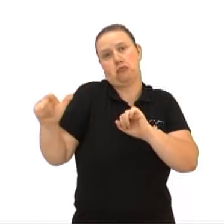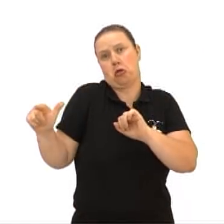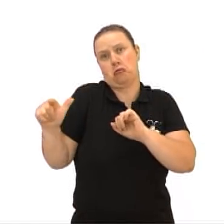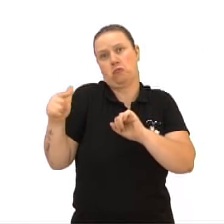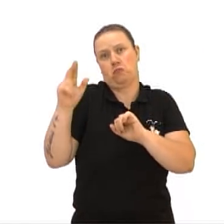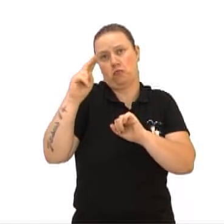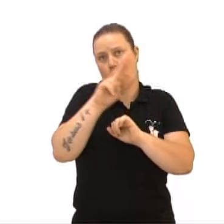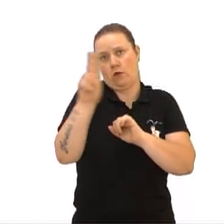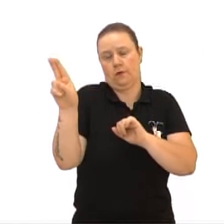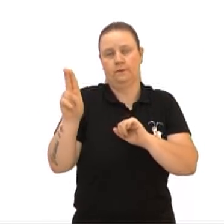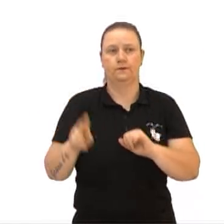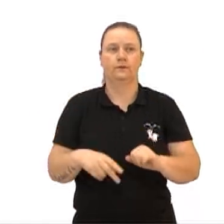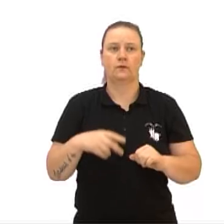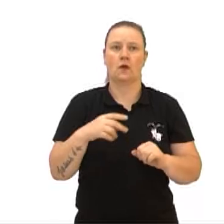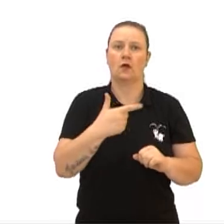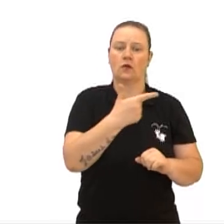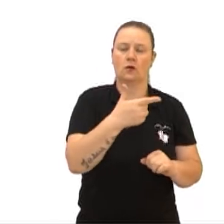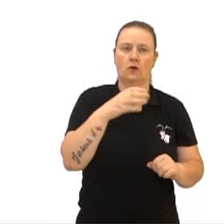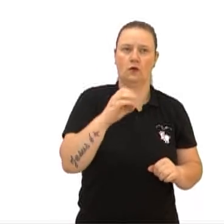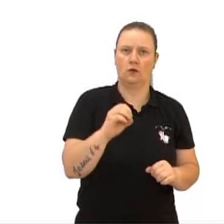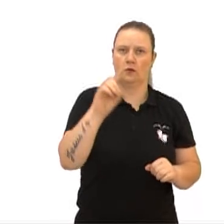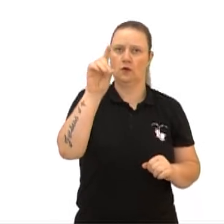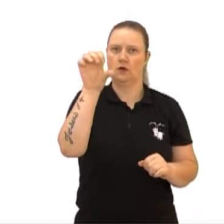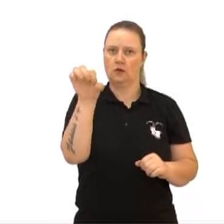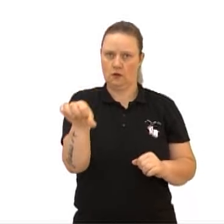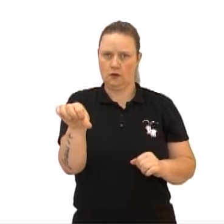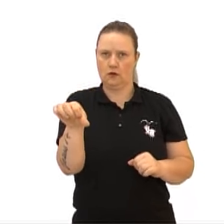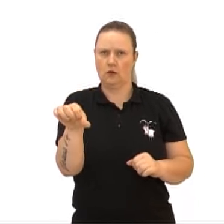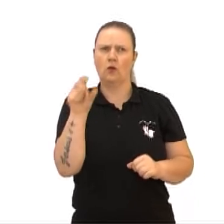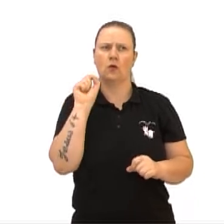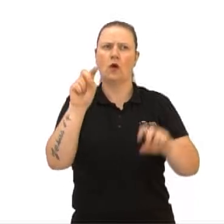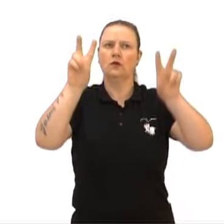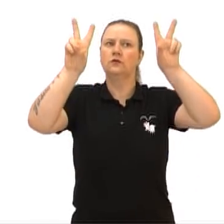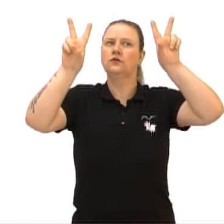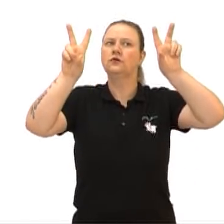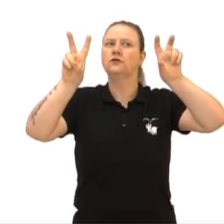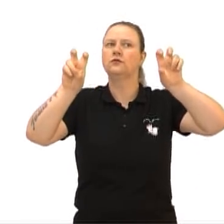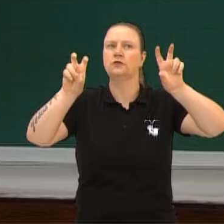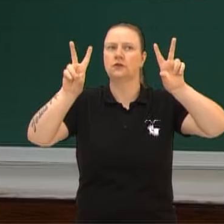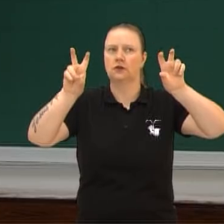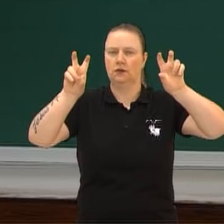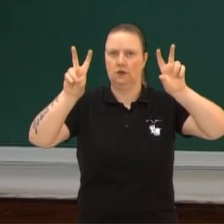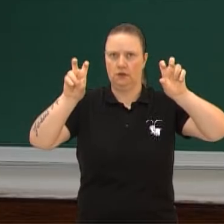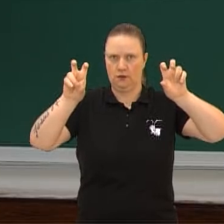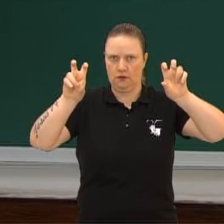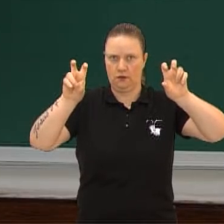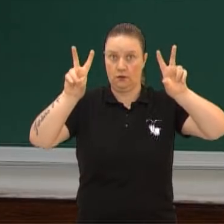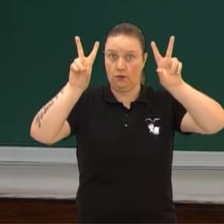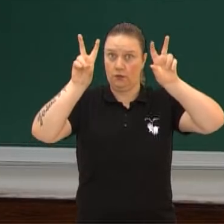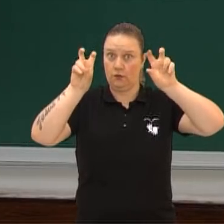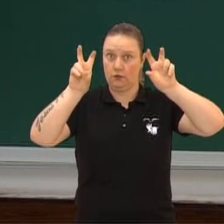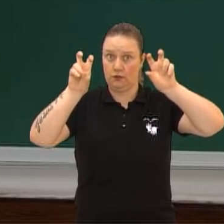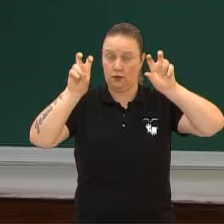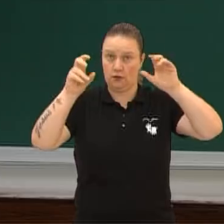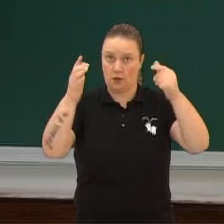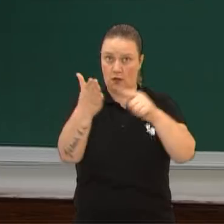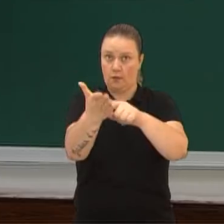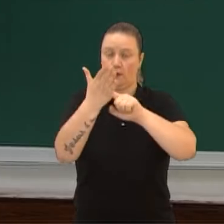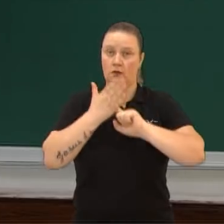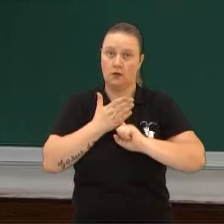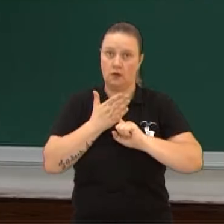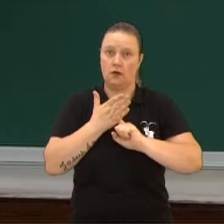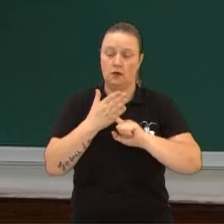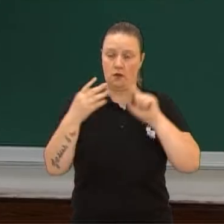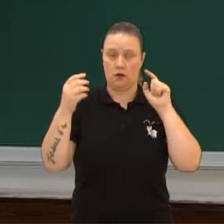de 2019, tá? Qual o título do gráfico? Olha para esse gráfico aí. Então, eu tenho um lugar que ele está o título, né? Eu tenho algum lugar que ele está